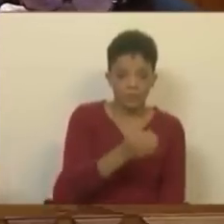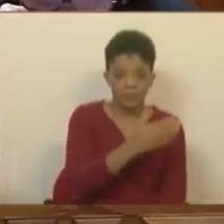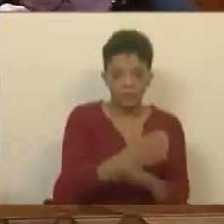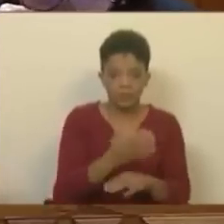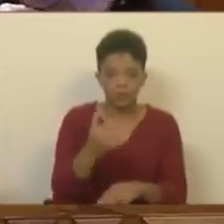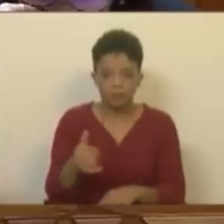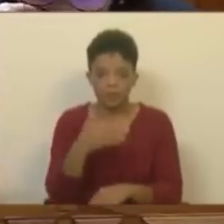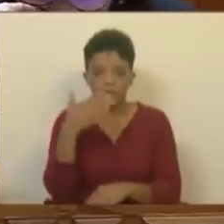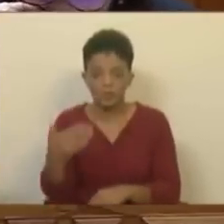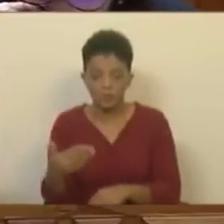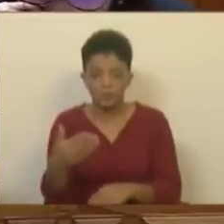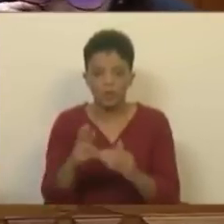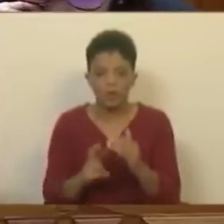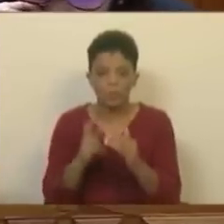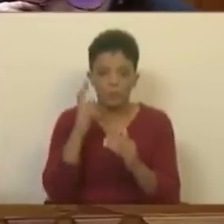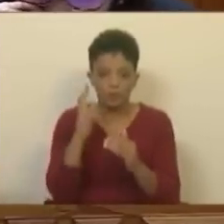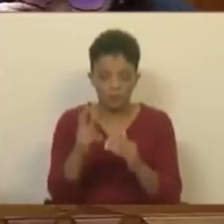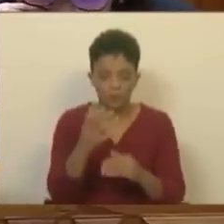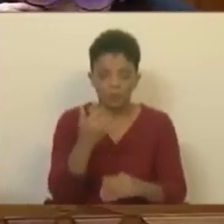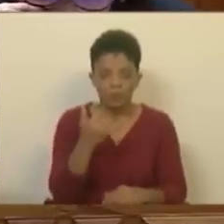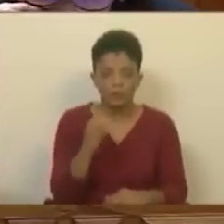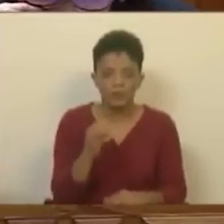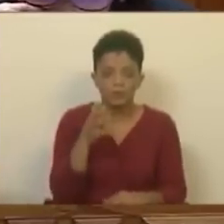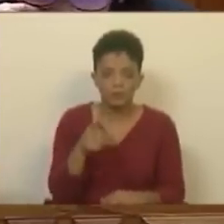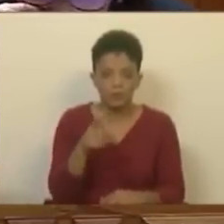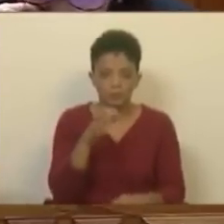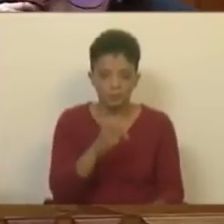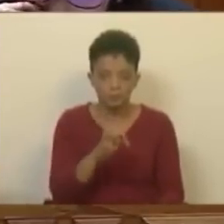e 2021 para 20874